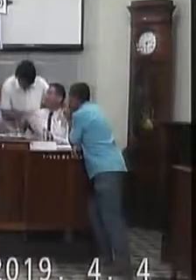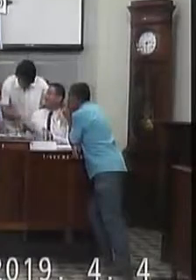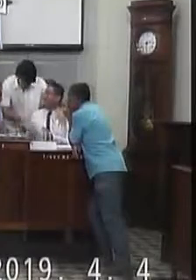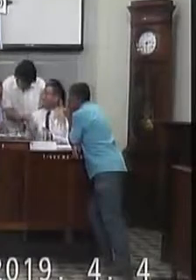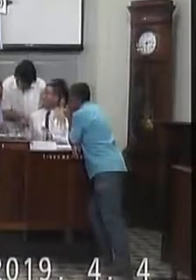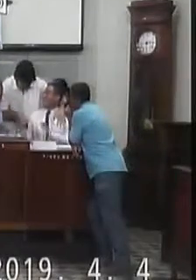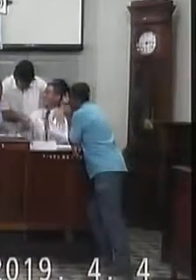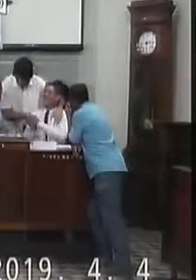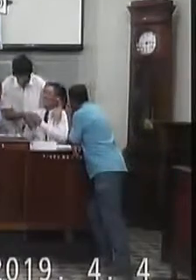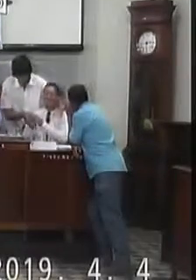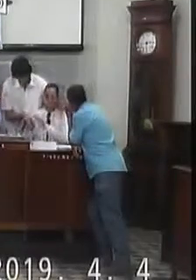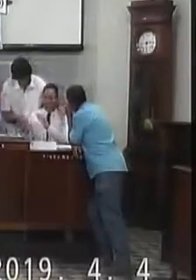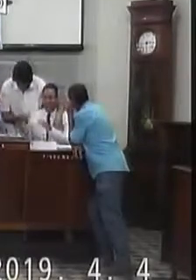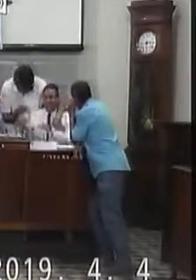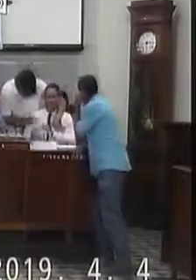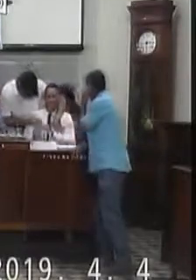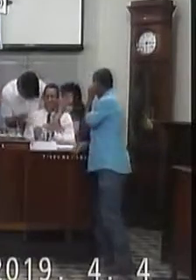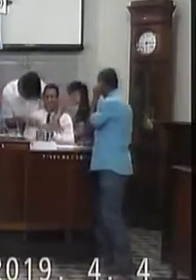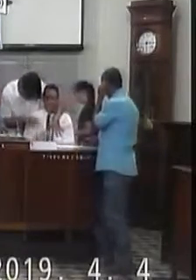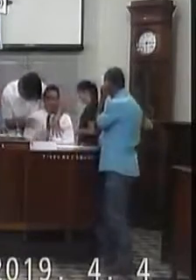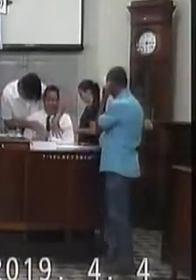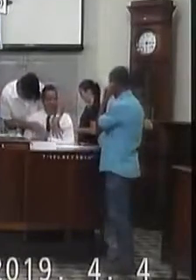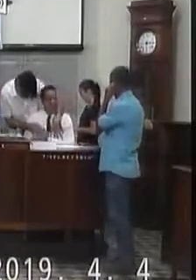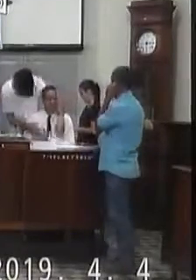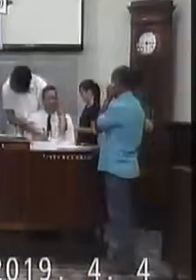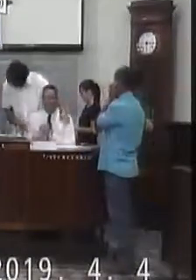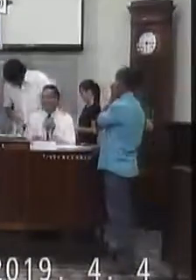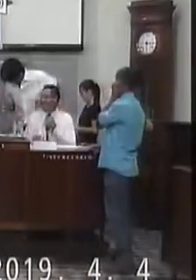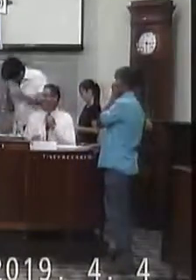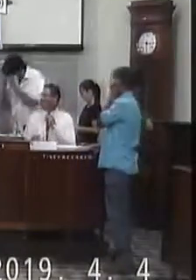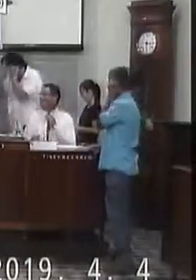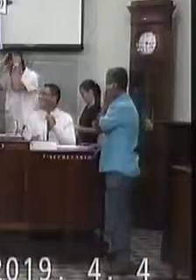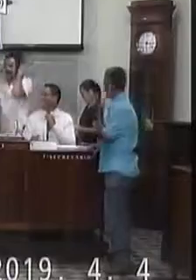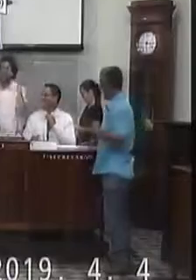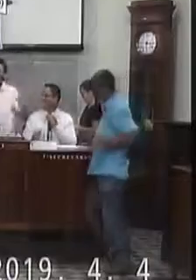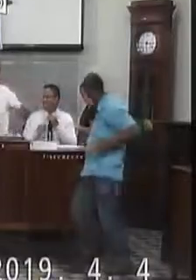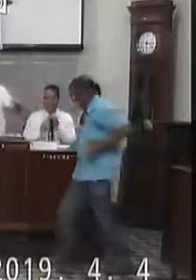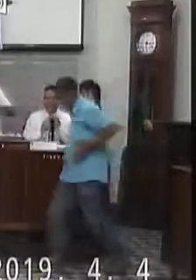O mais votado, e o segundo mais votado. Mas o da sede é quem?